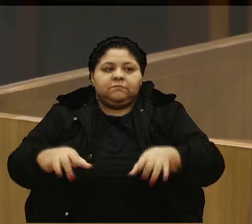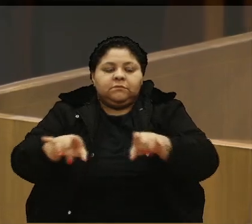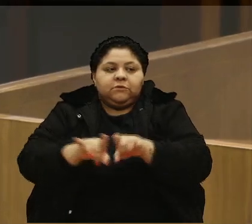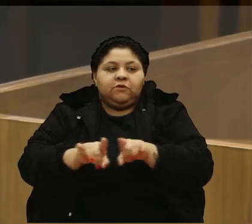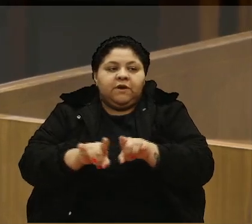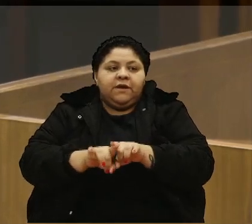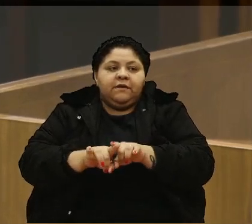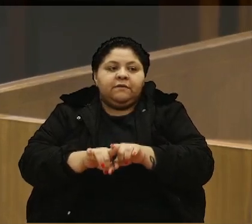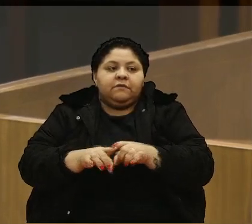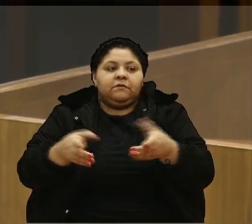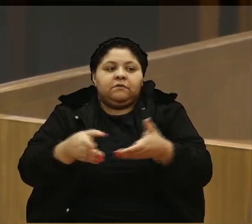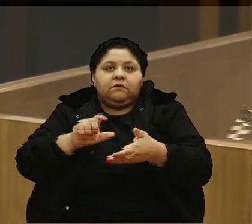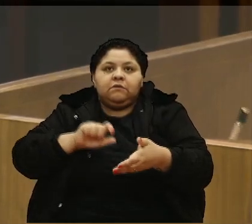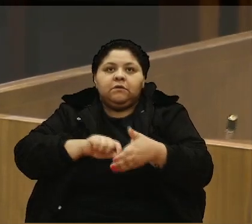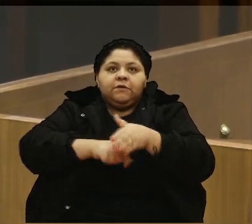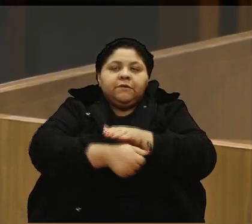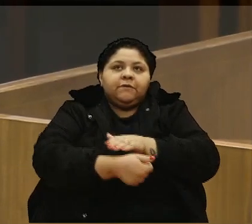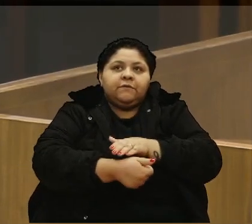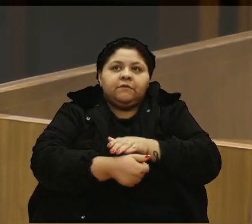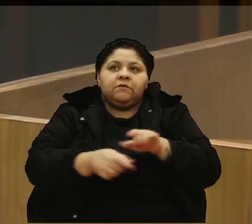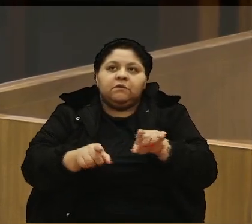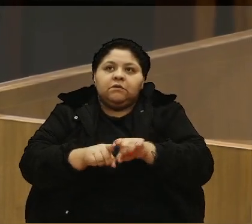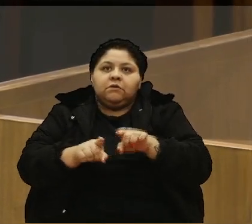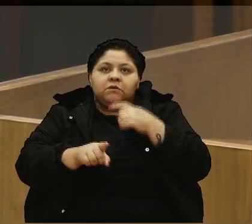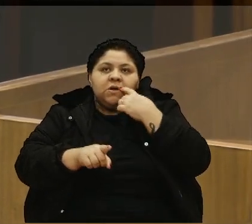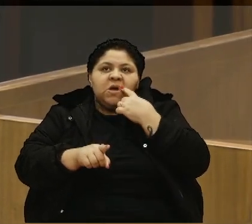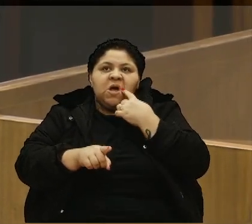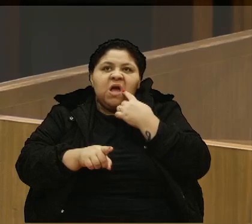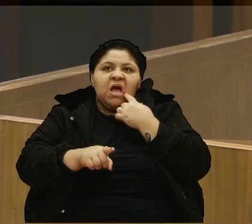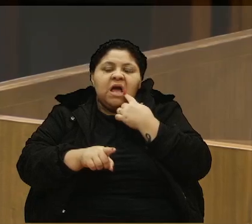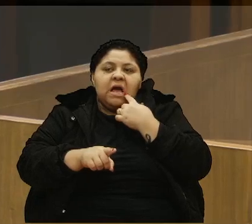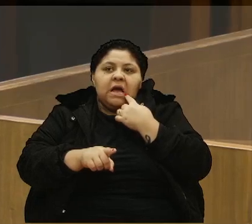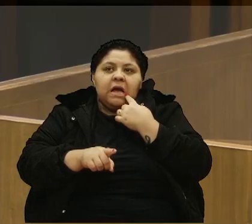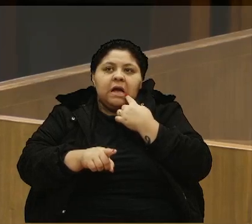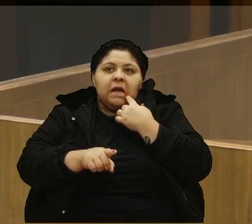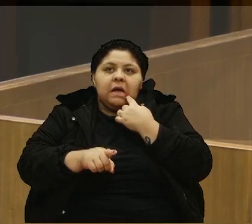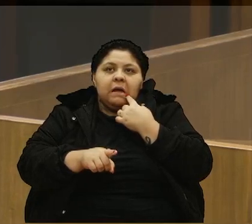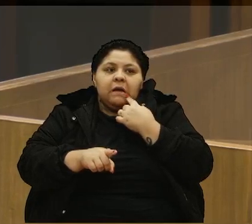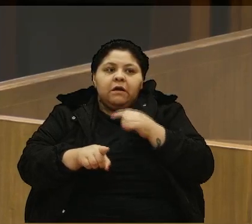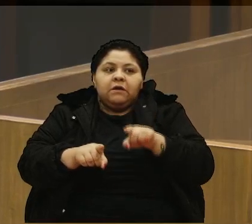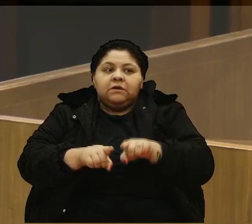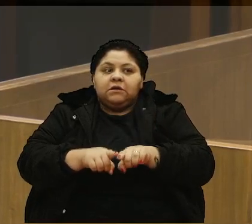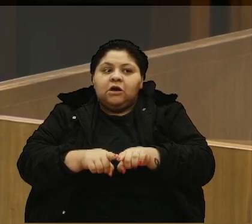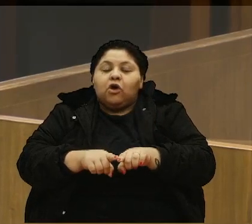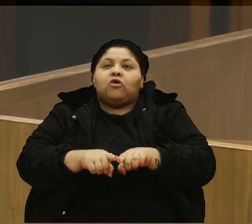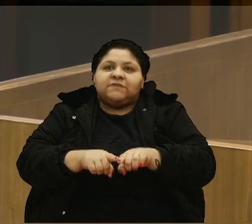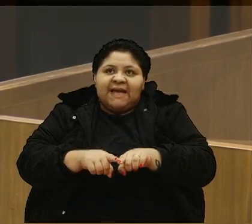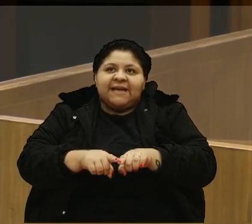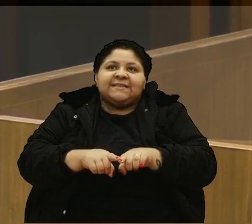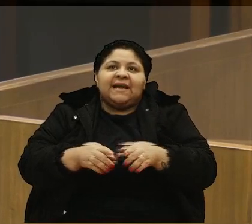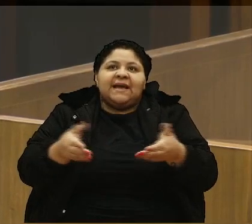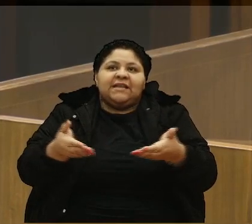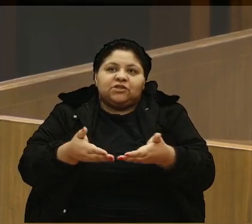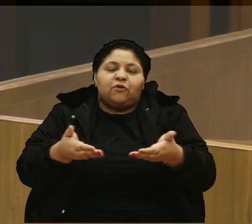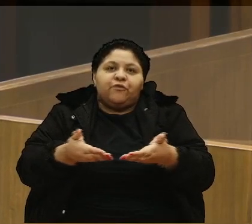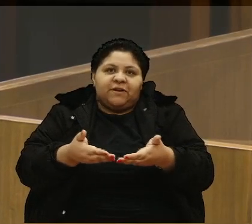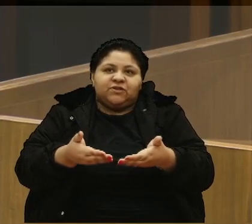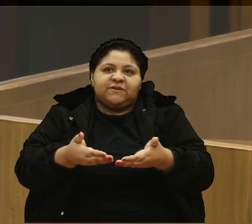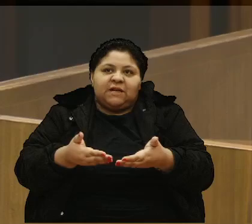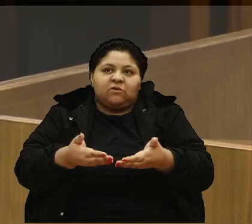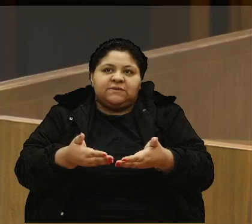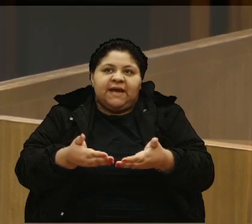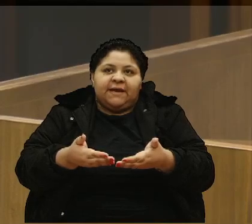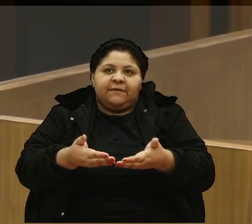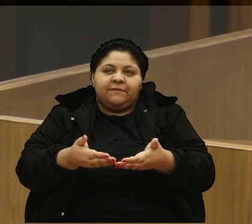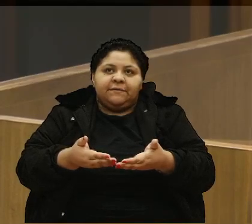aí um investimento de 2,8 milhões, onde será destinado ao Hospital Geral, Pompeia e Virivi